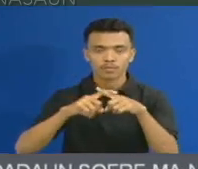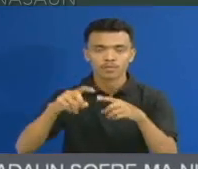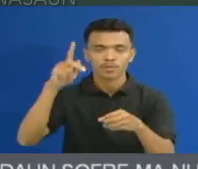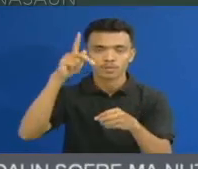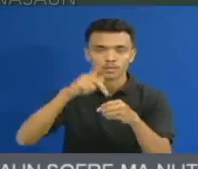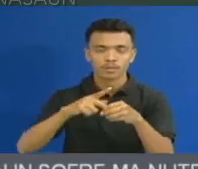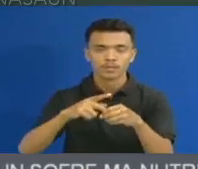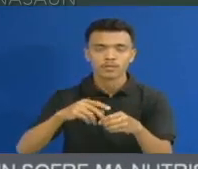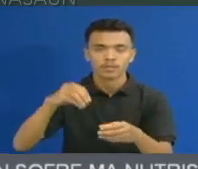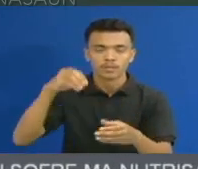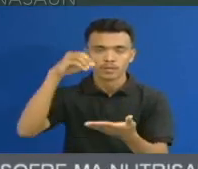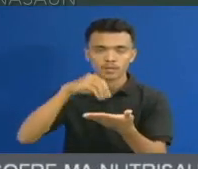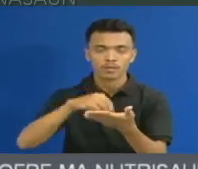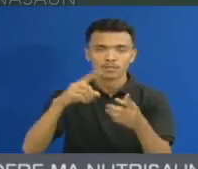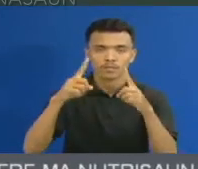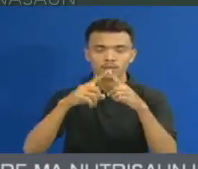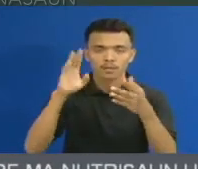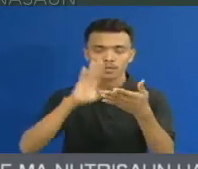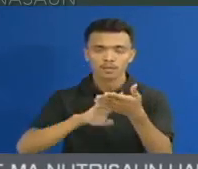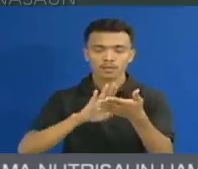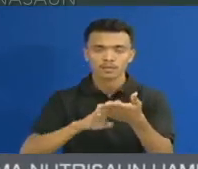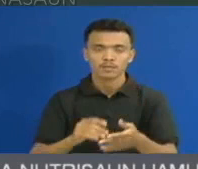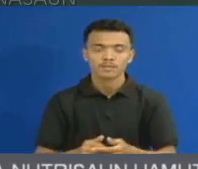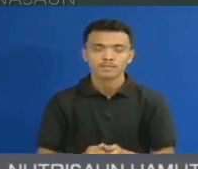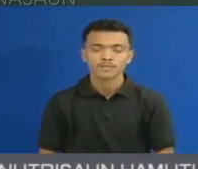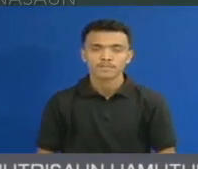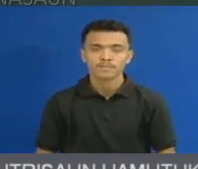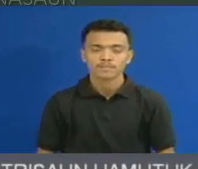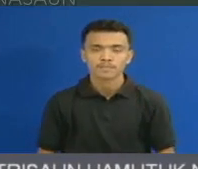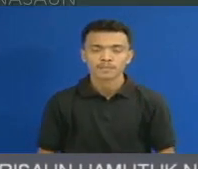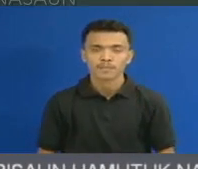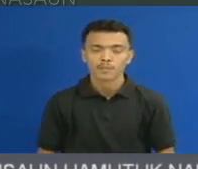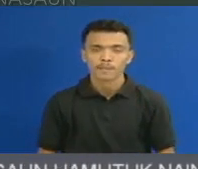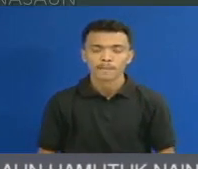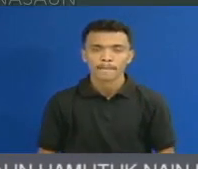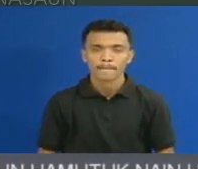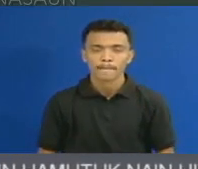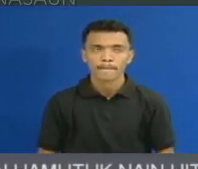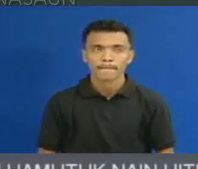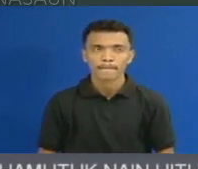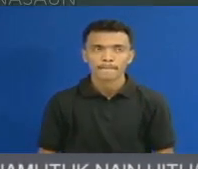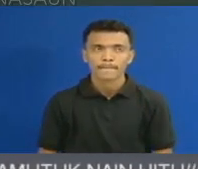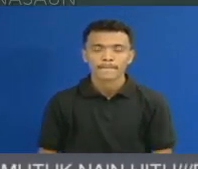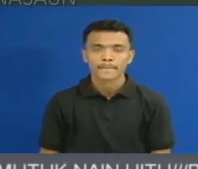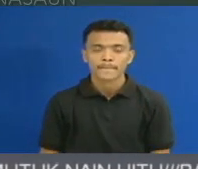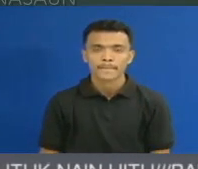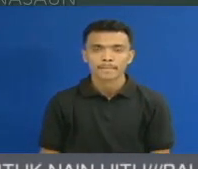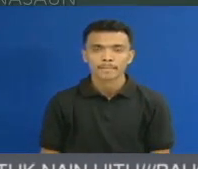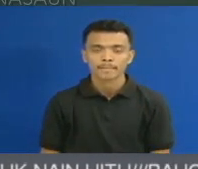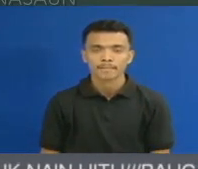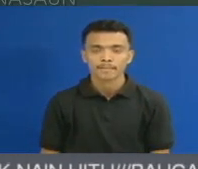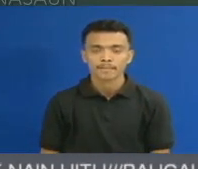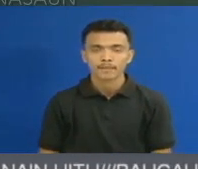em se ba massa ser lor tula na escola. Loron de gasto hira babe. De nega.